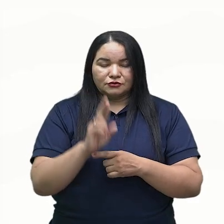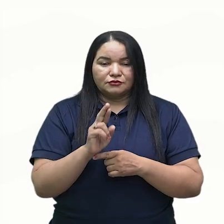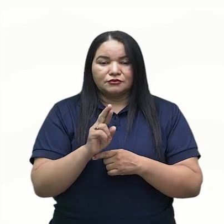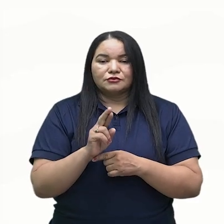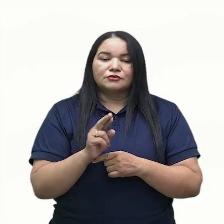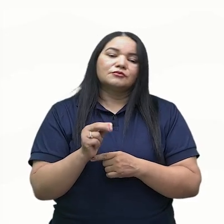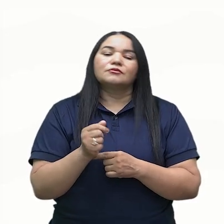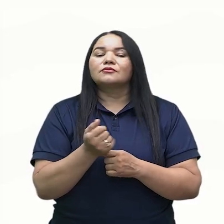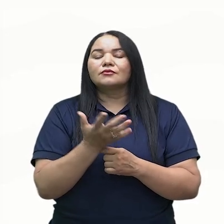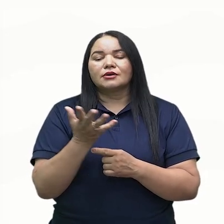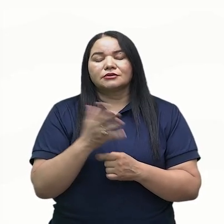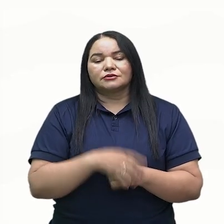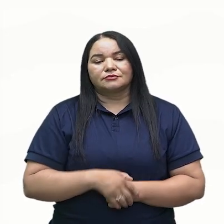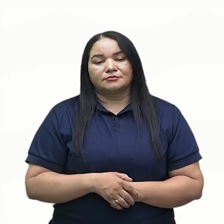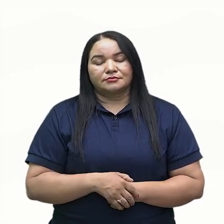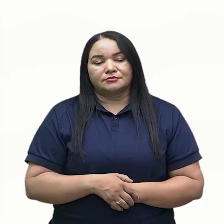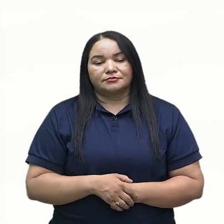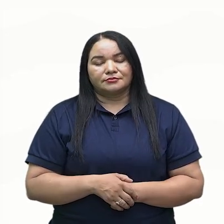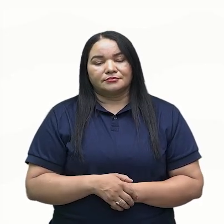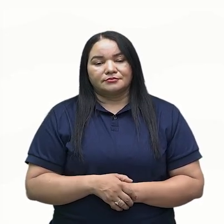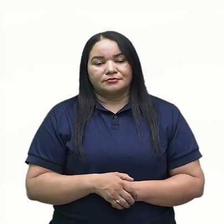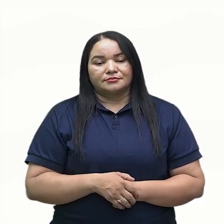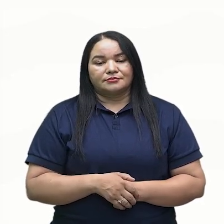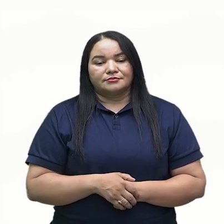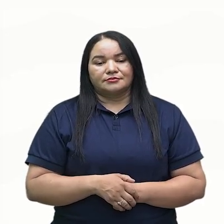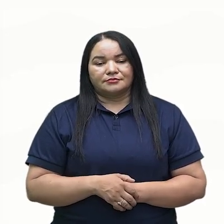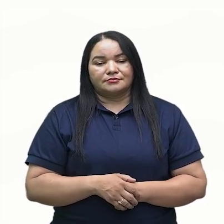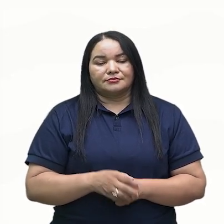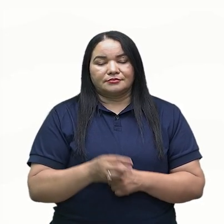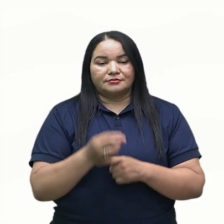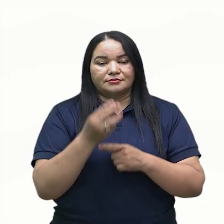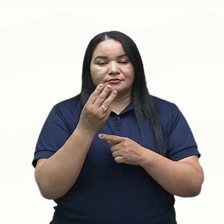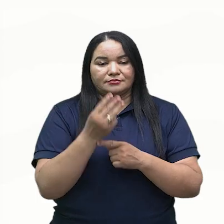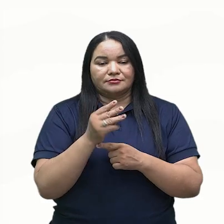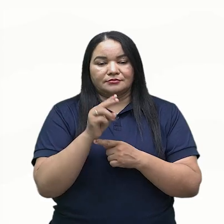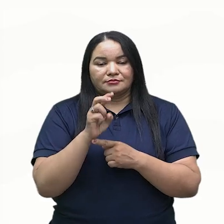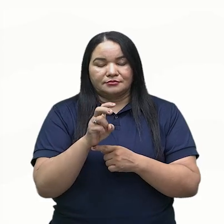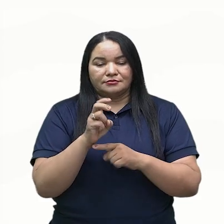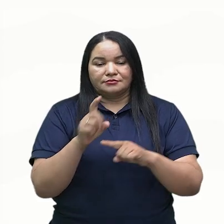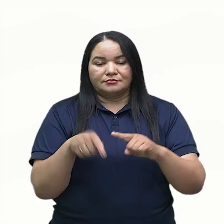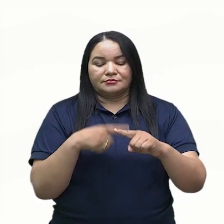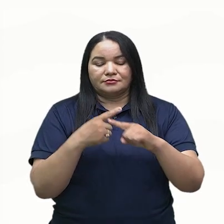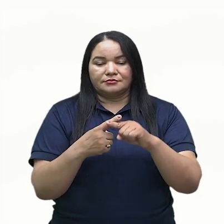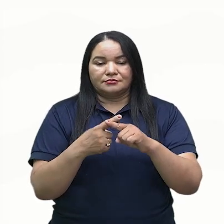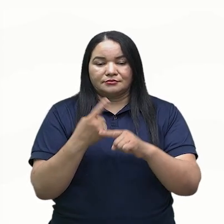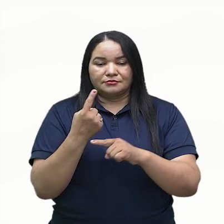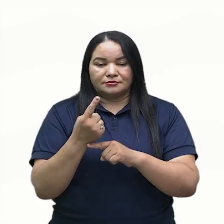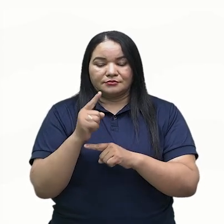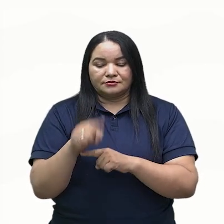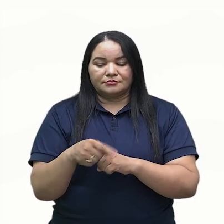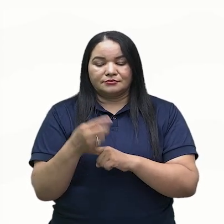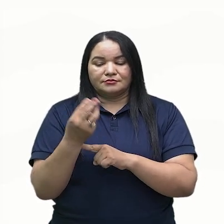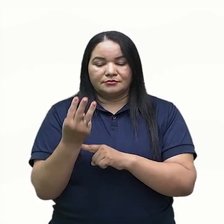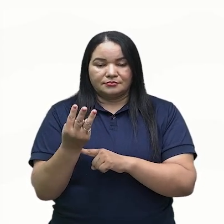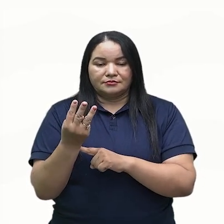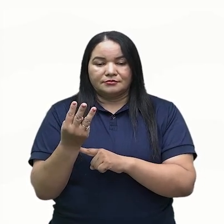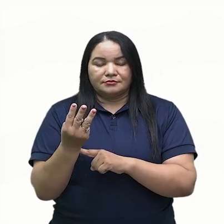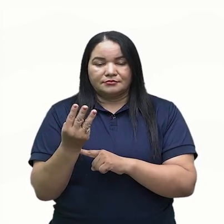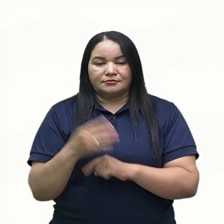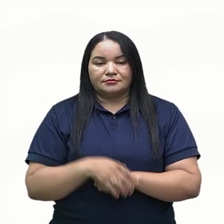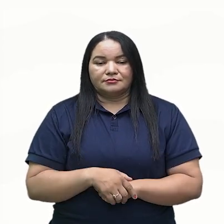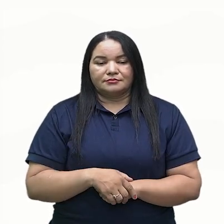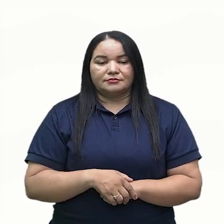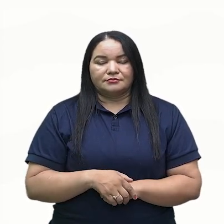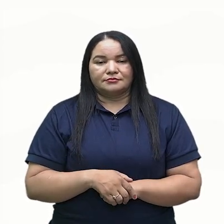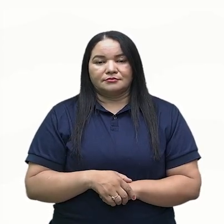resolvermos esse produto, reparem, a gente vai ter 35, tá? Multiplicado por